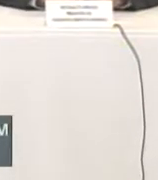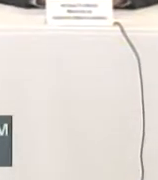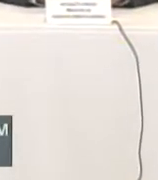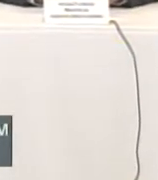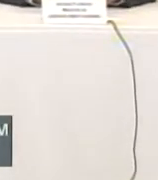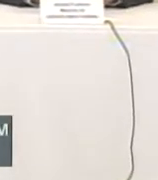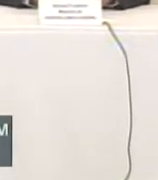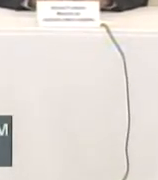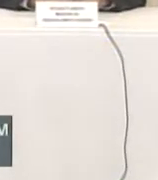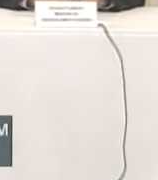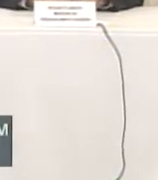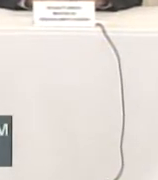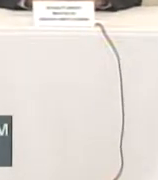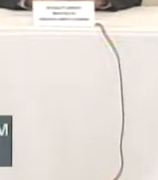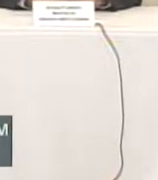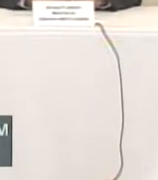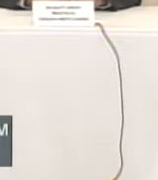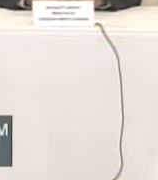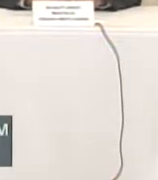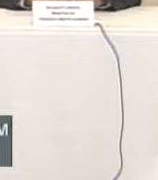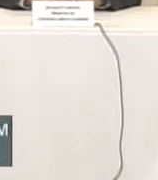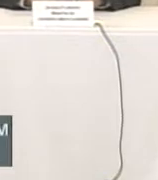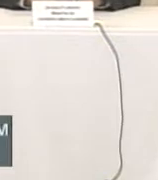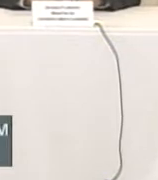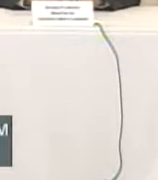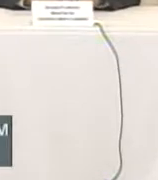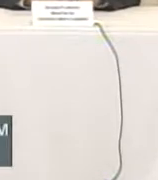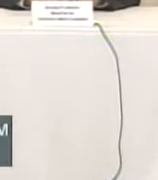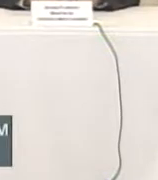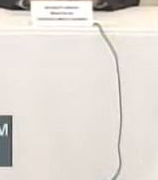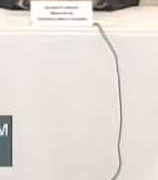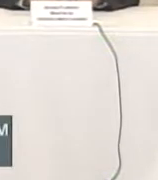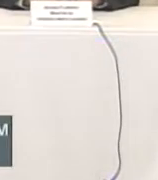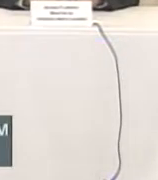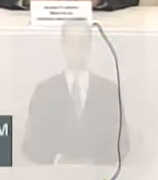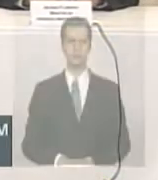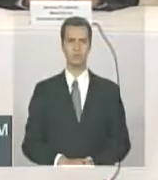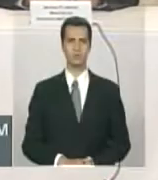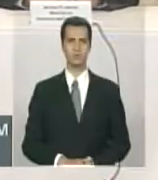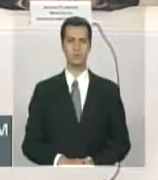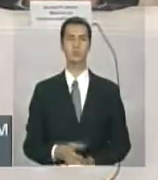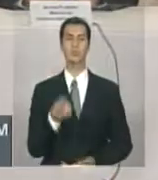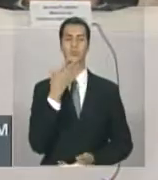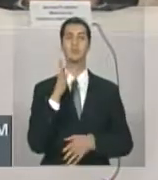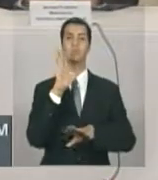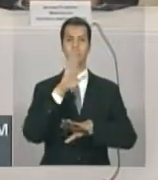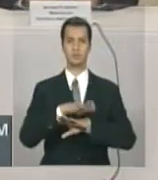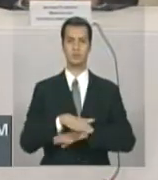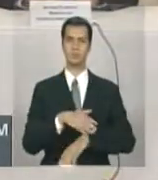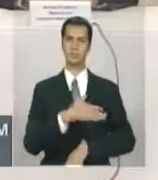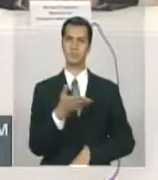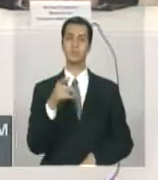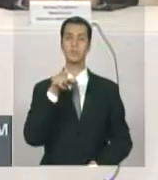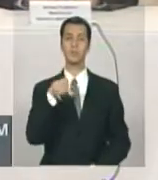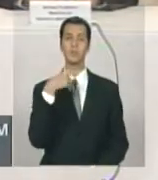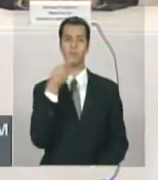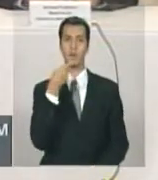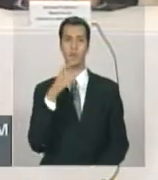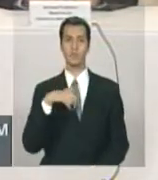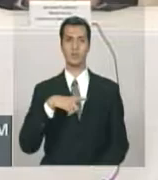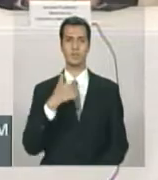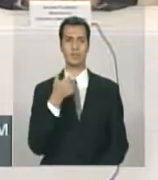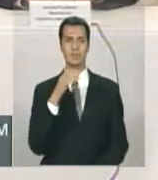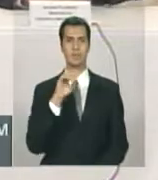Bom, boa tarde, ministros. Eu queria saber só com relação aos valores que os senhores falaram, de 10 milhões para cada